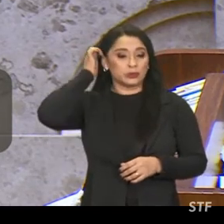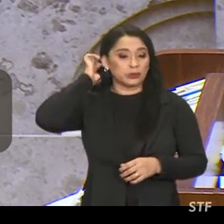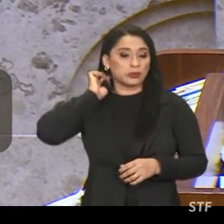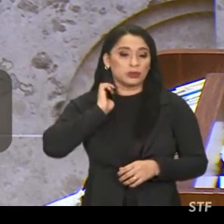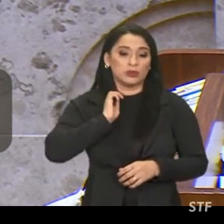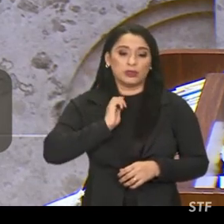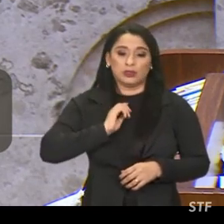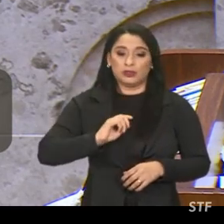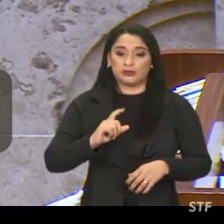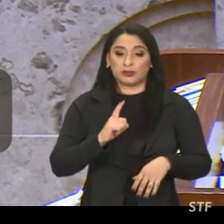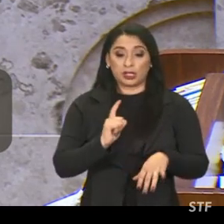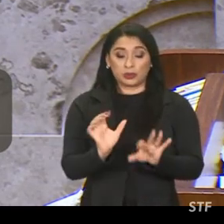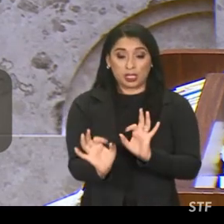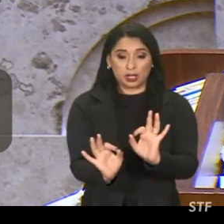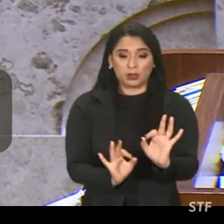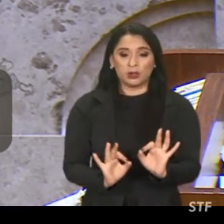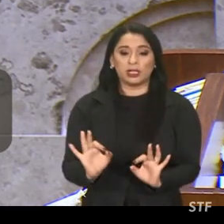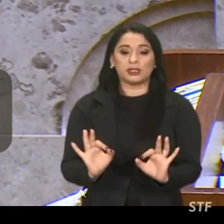está